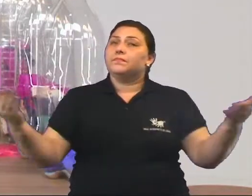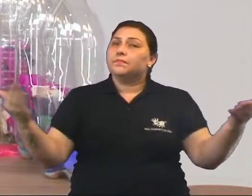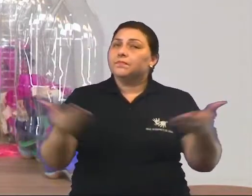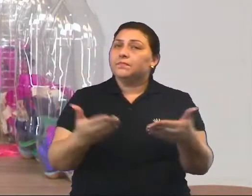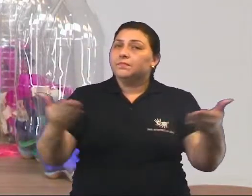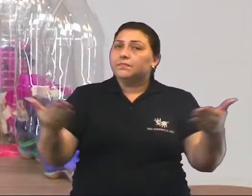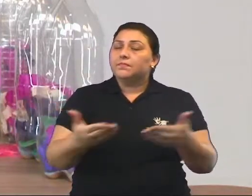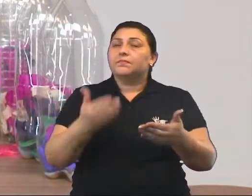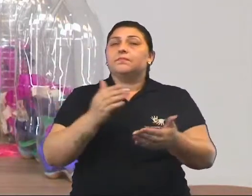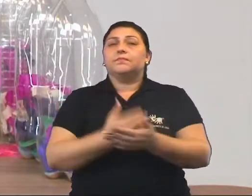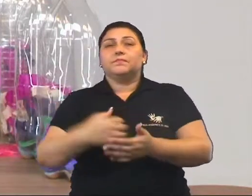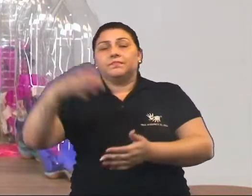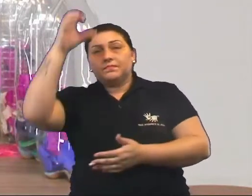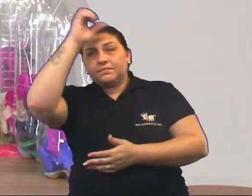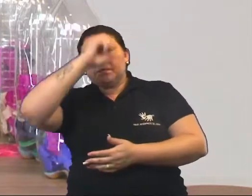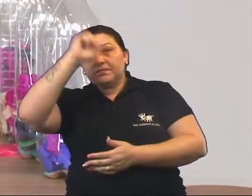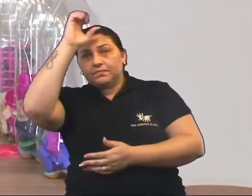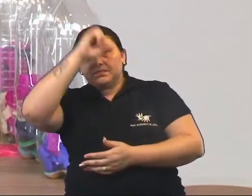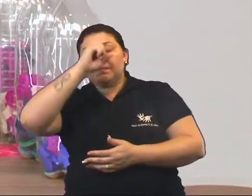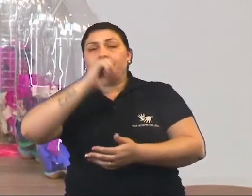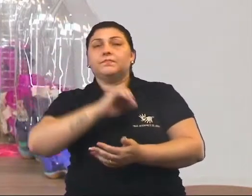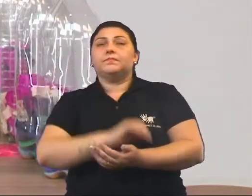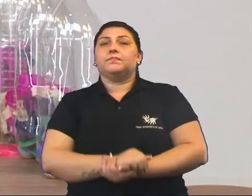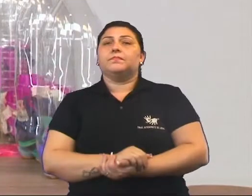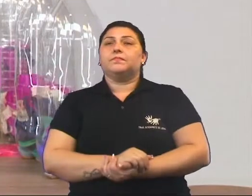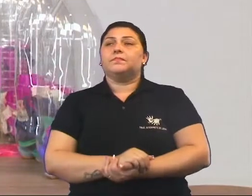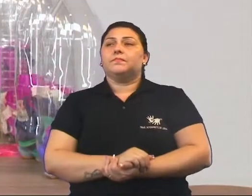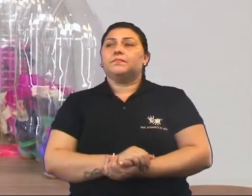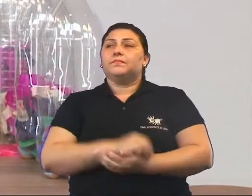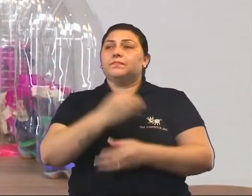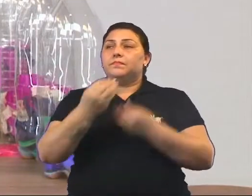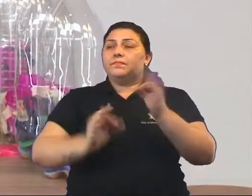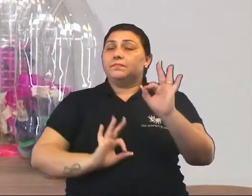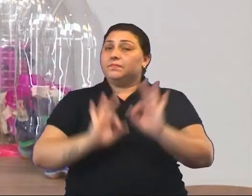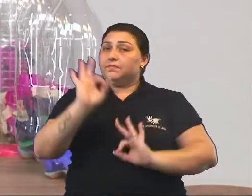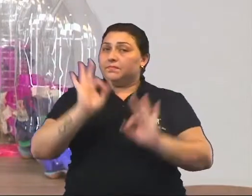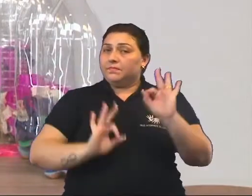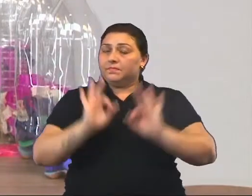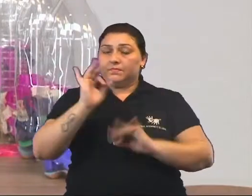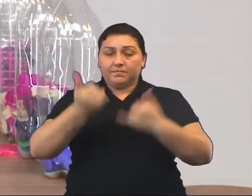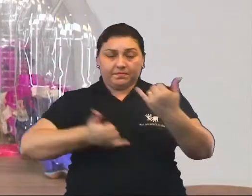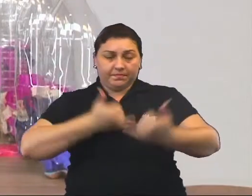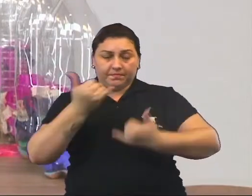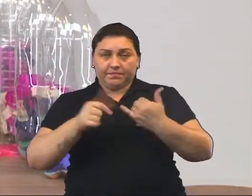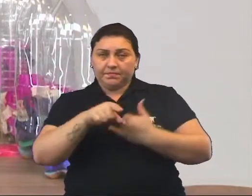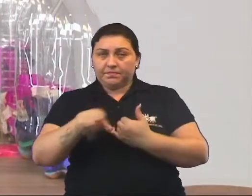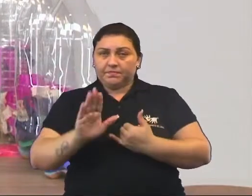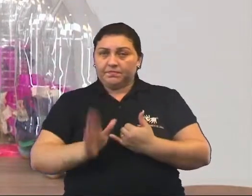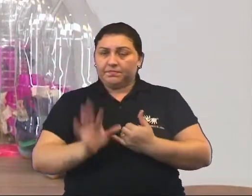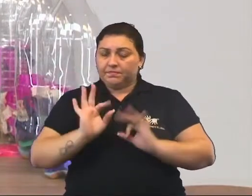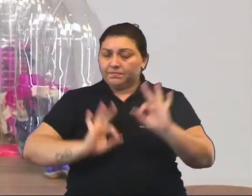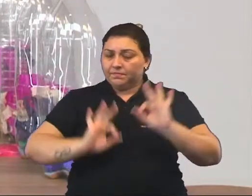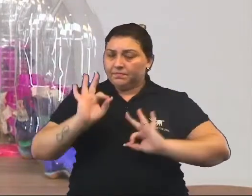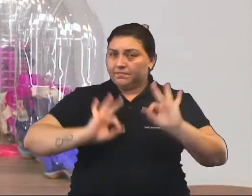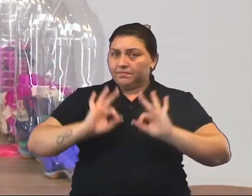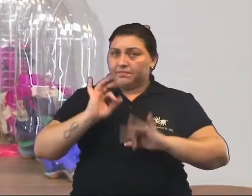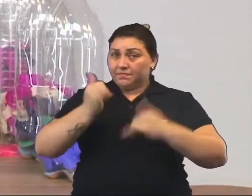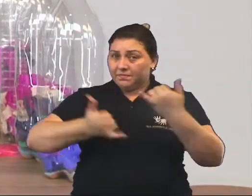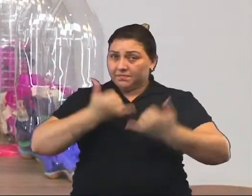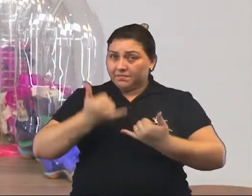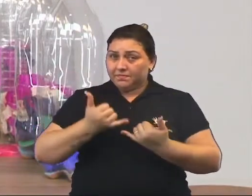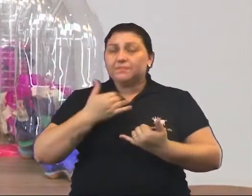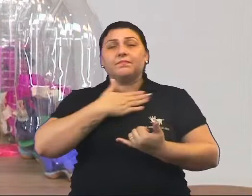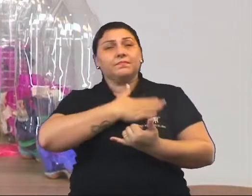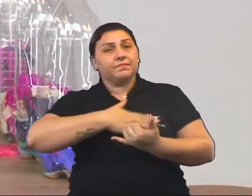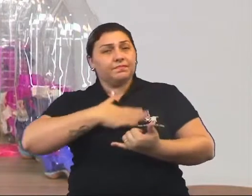nós vamos aprender como construir um brinquedo. Vocês já construíram algum brinquedo?